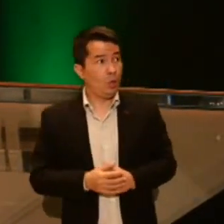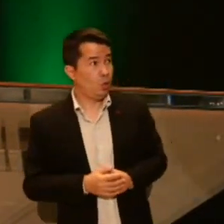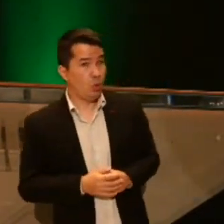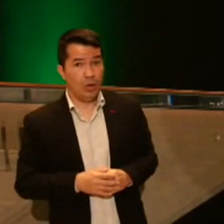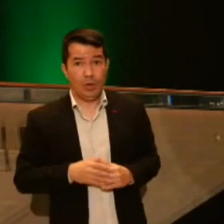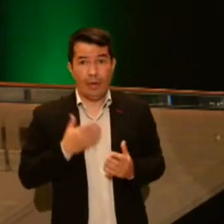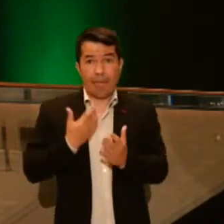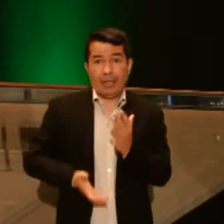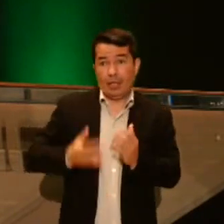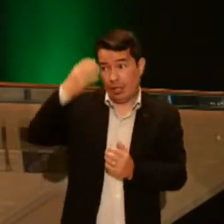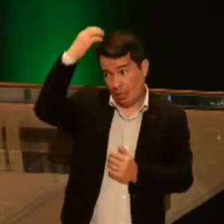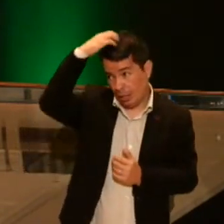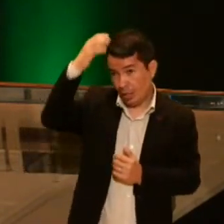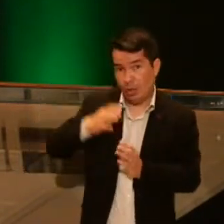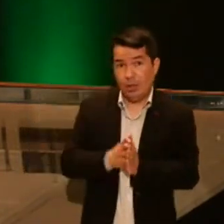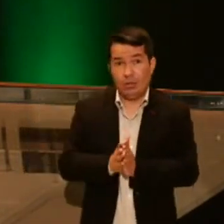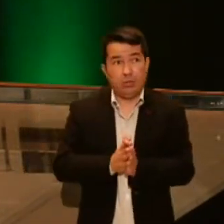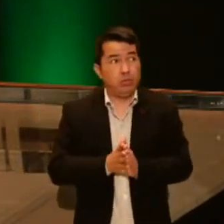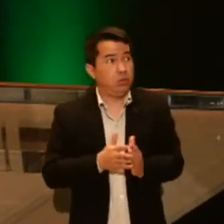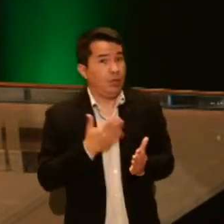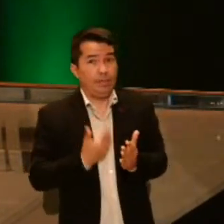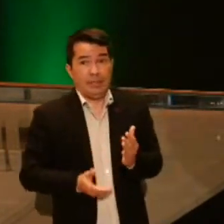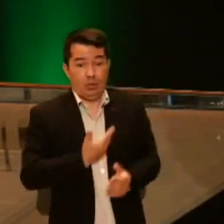hoje, não somente são